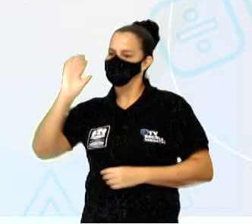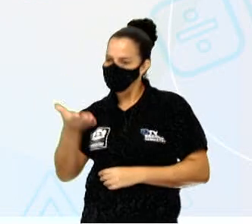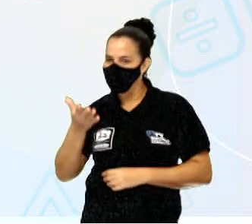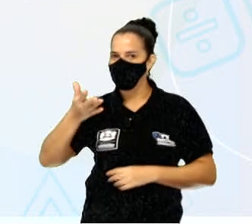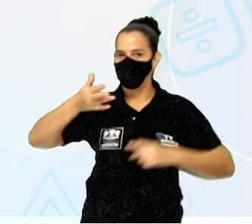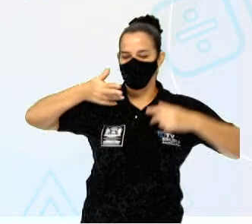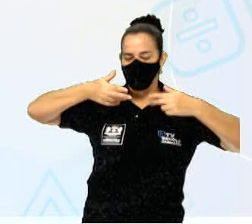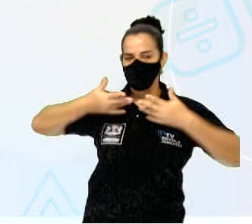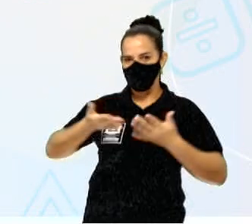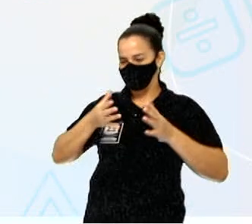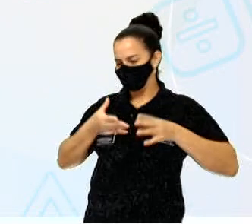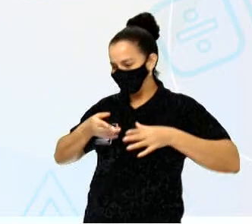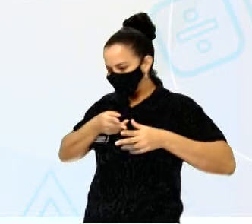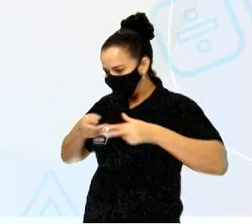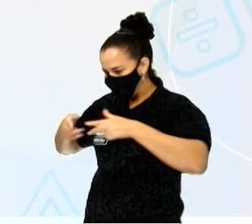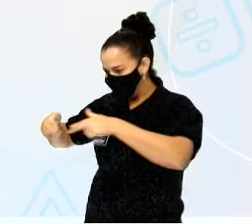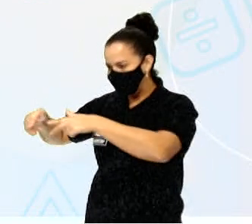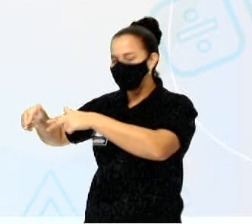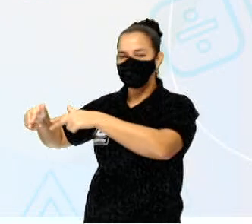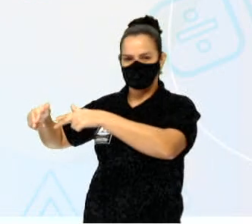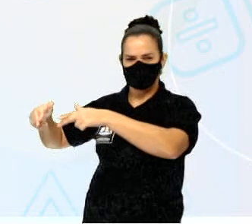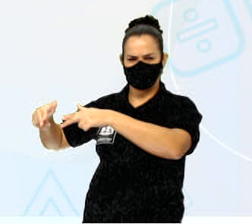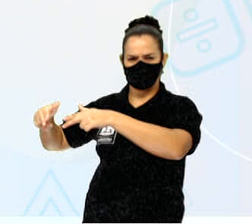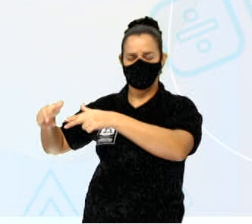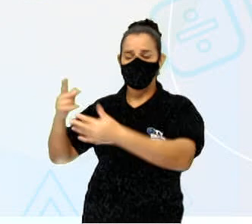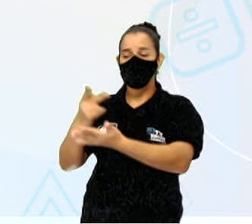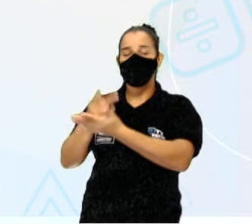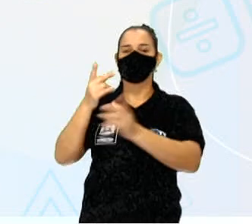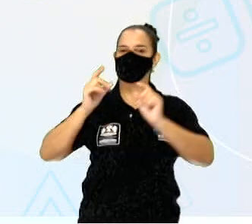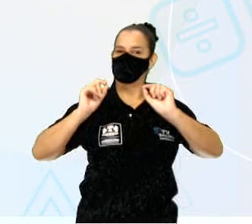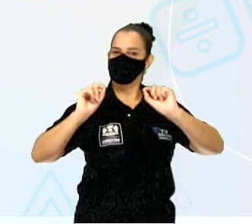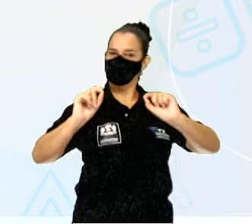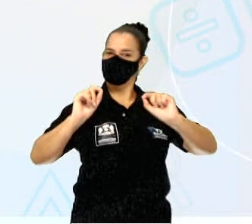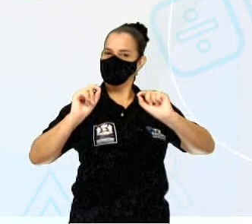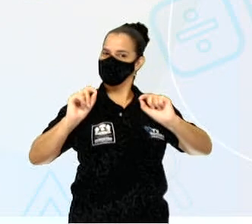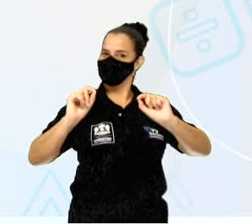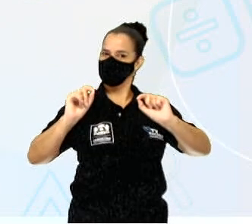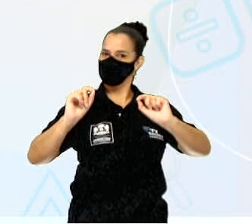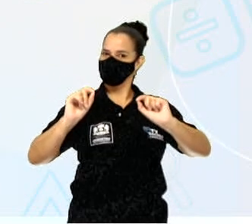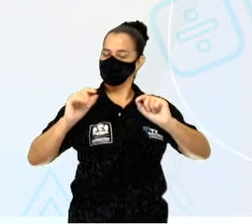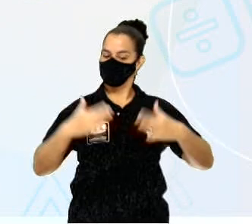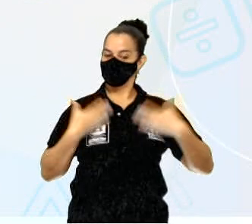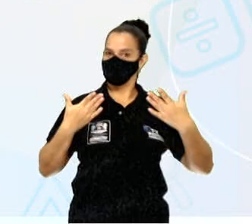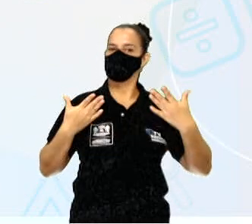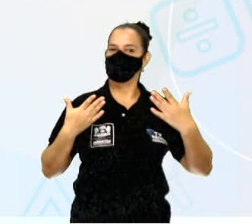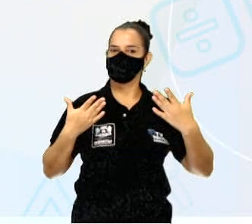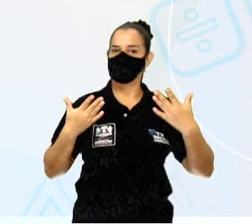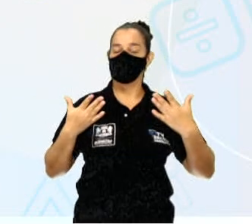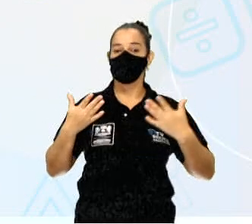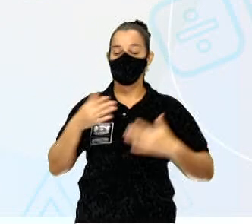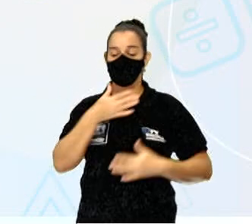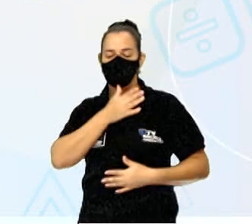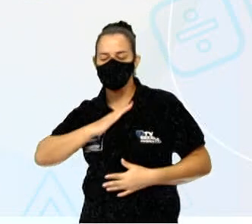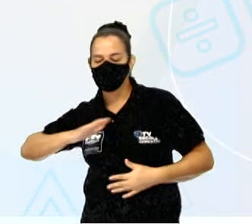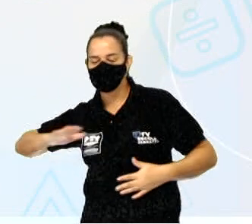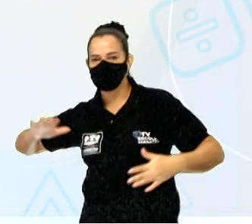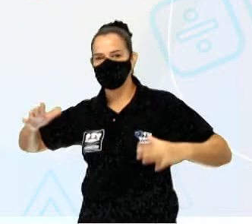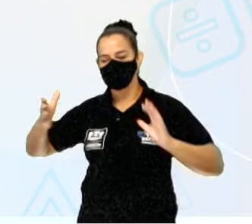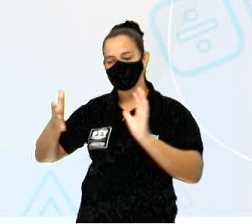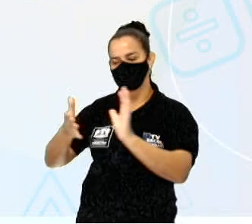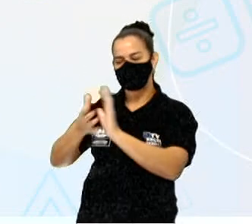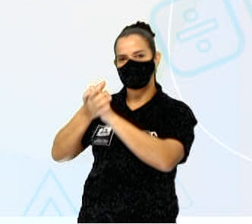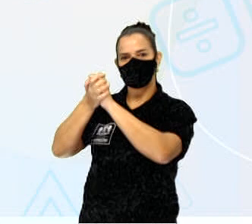direção ao cesto, aconteceu algo inusitado. As crianças deram as mãos umas